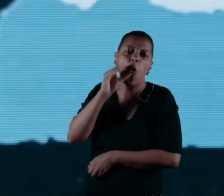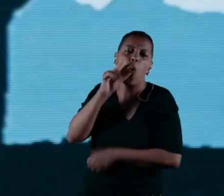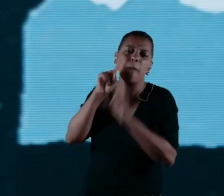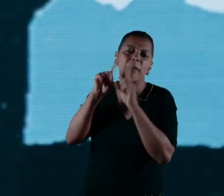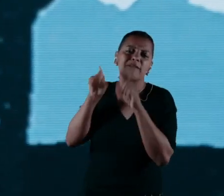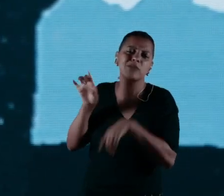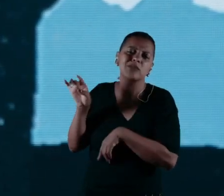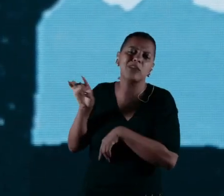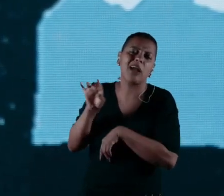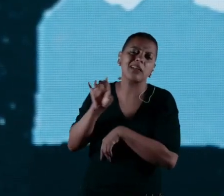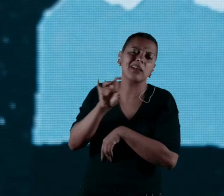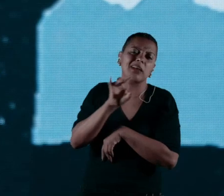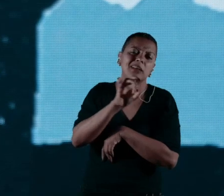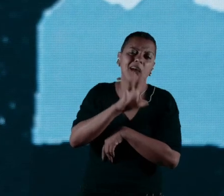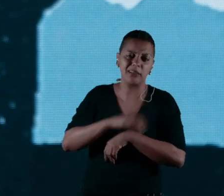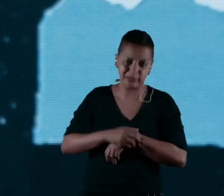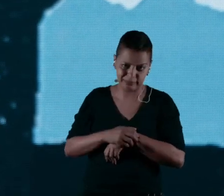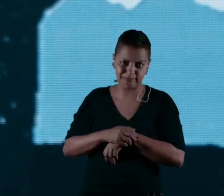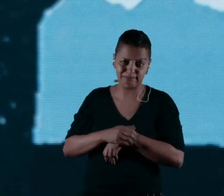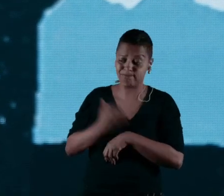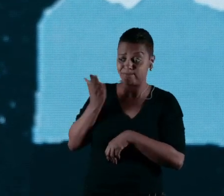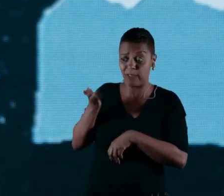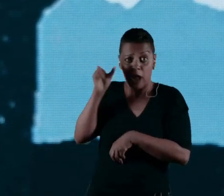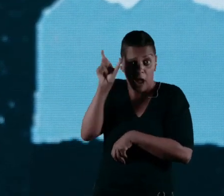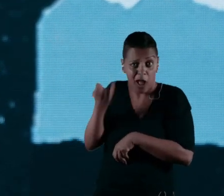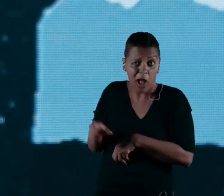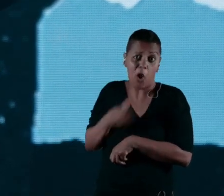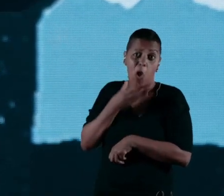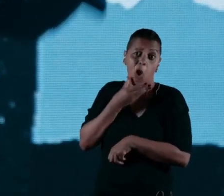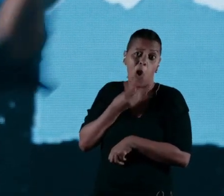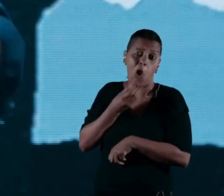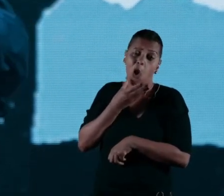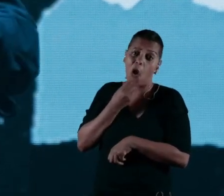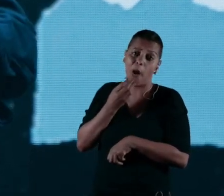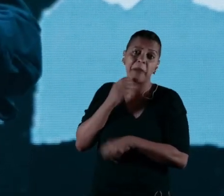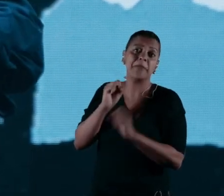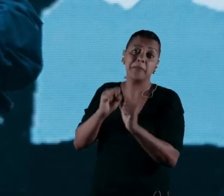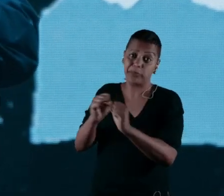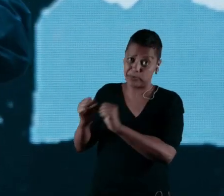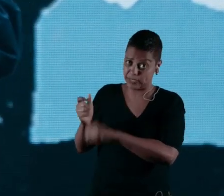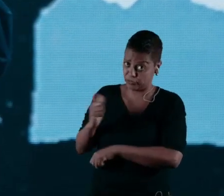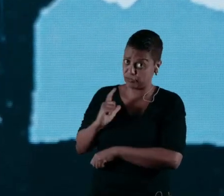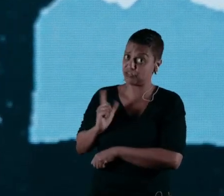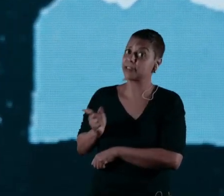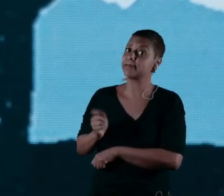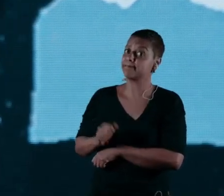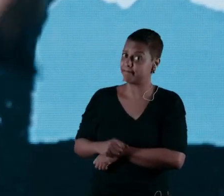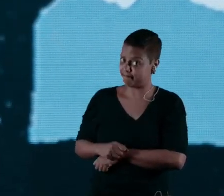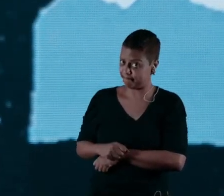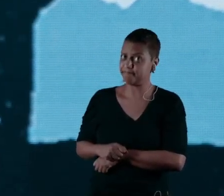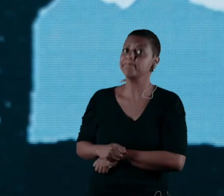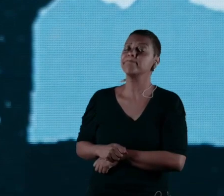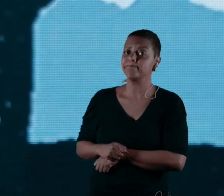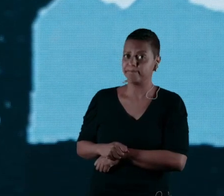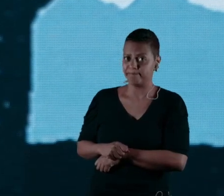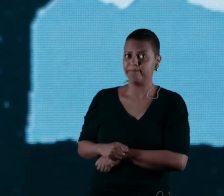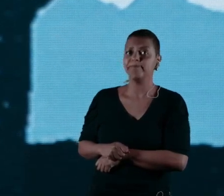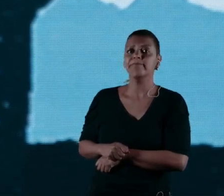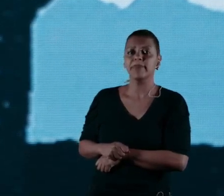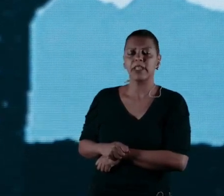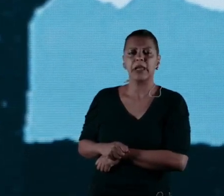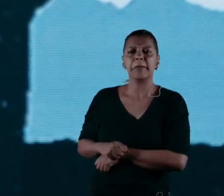funcionários. Um homem que foi muito poderoso, que teve mais do que